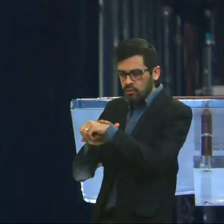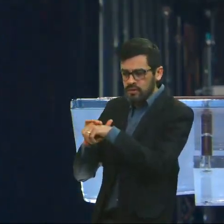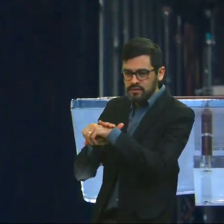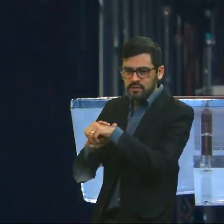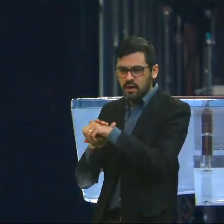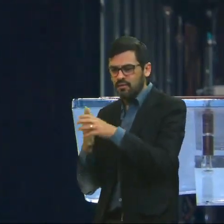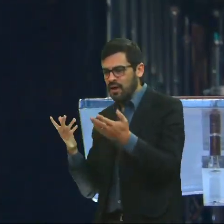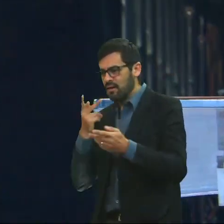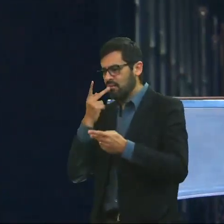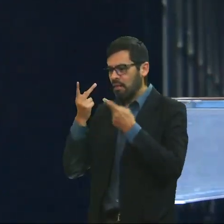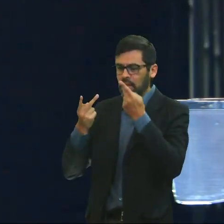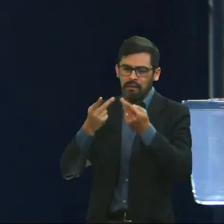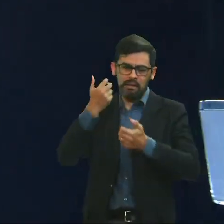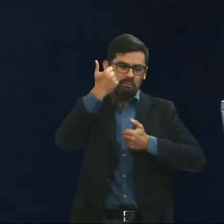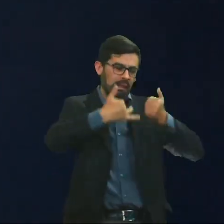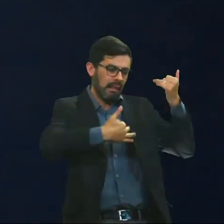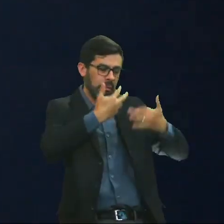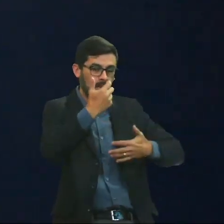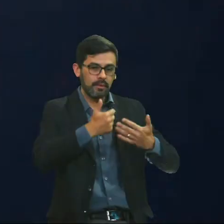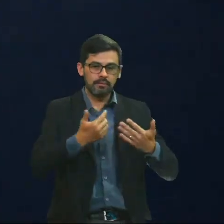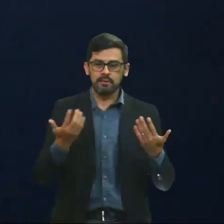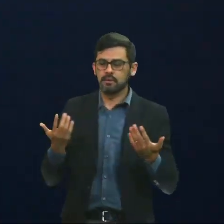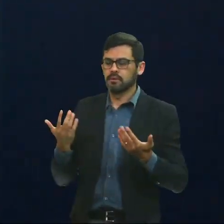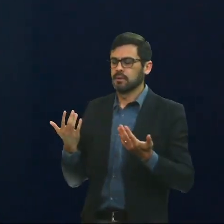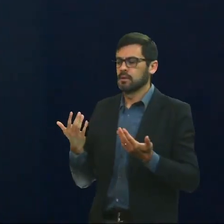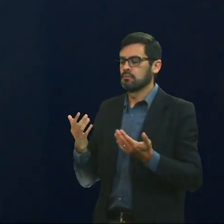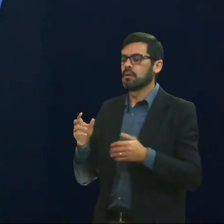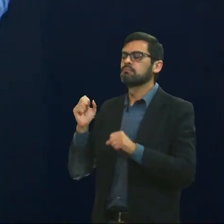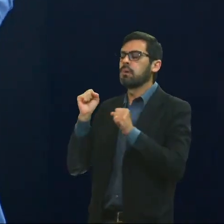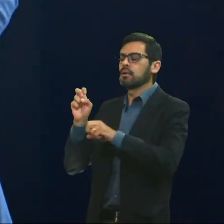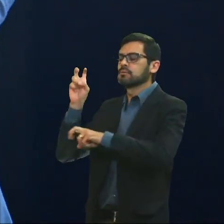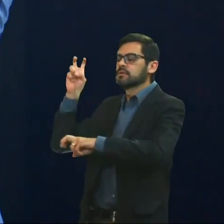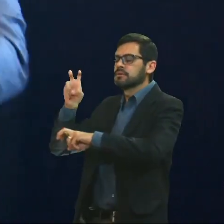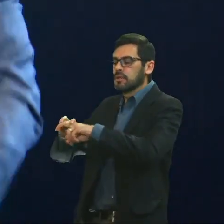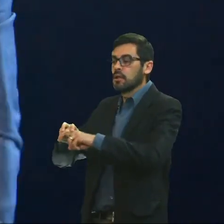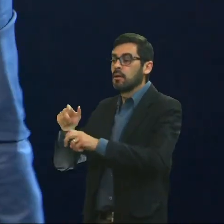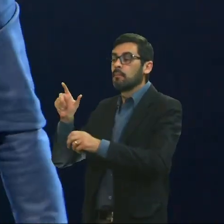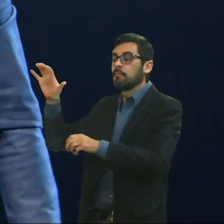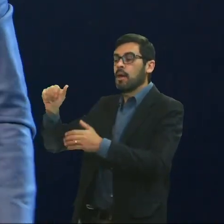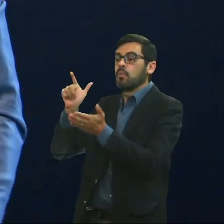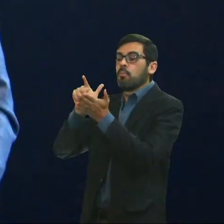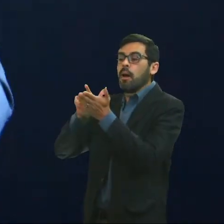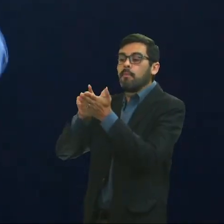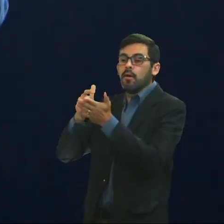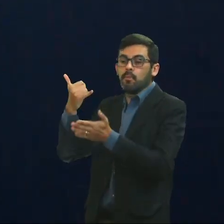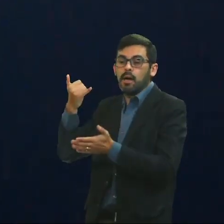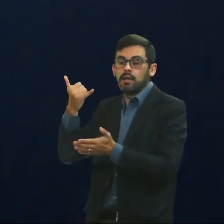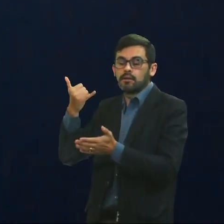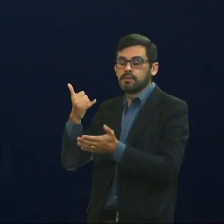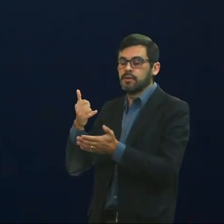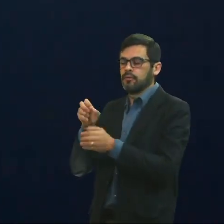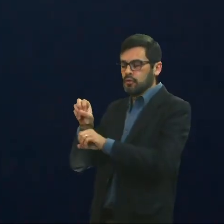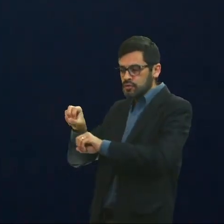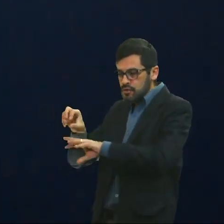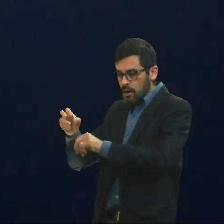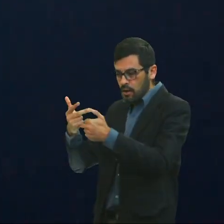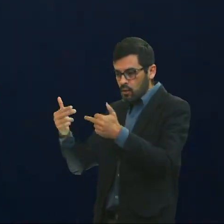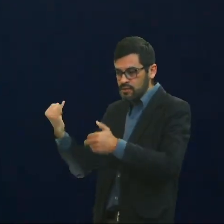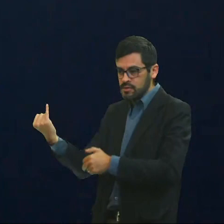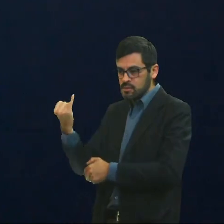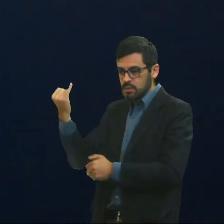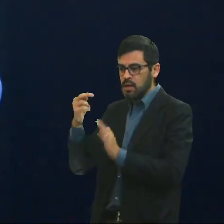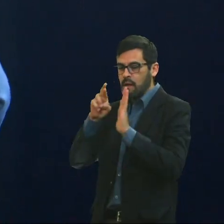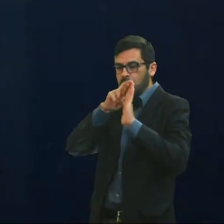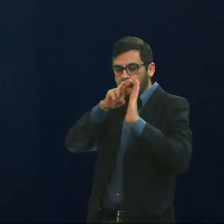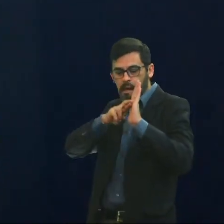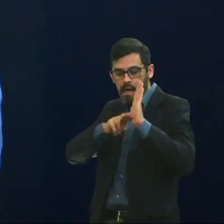tinham um justificativo. Aí eu falei: para aí, senta aí, pega um papel e uma caneta. Quero ensinar algumas coisas para vocês, algumas regras